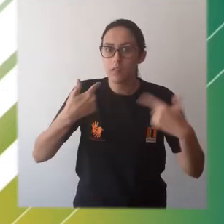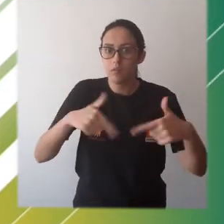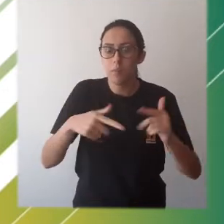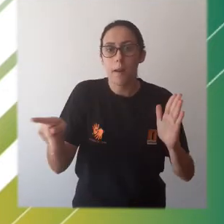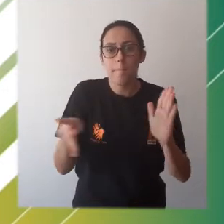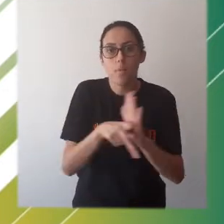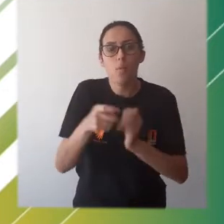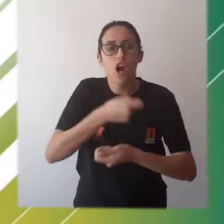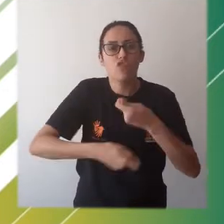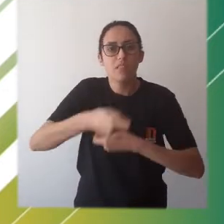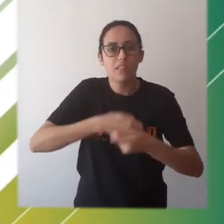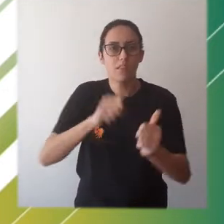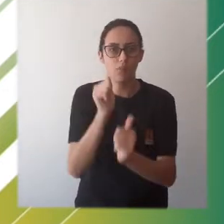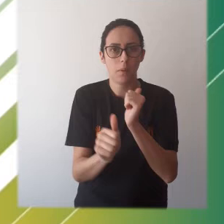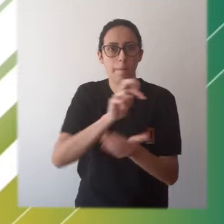na administração esportiva.